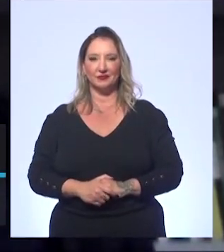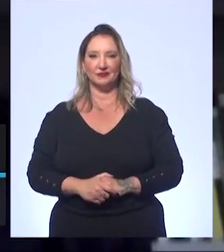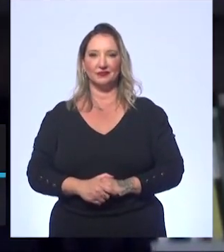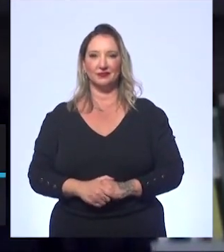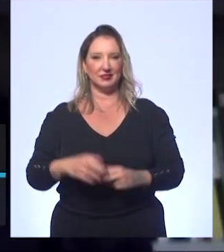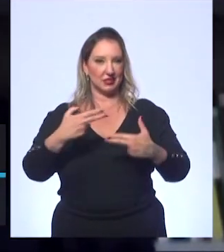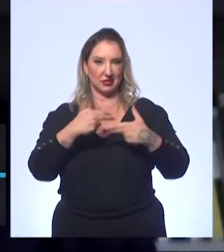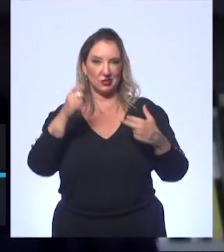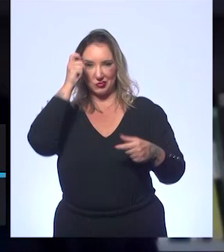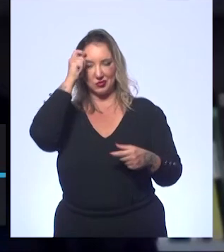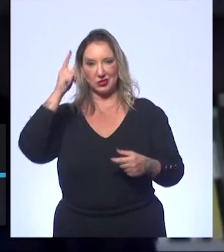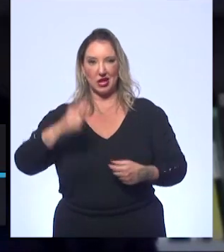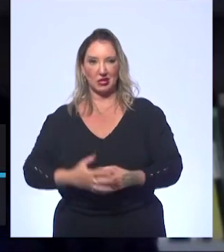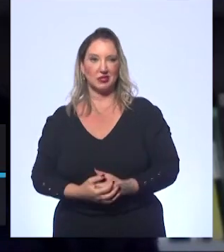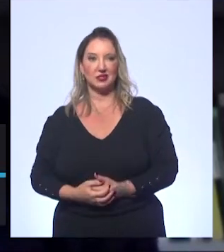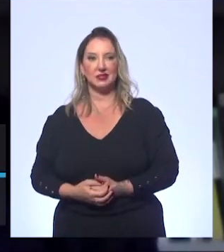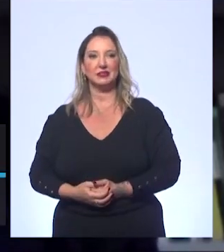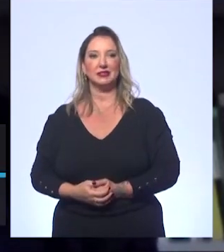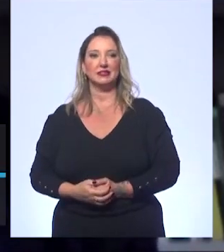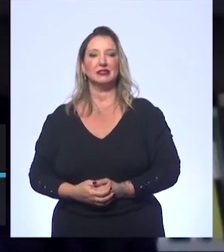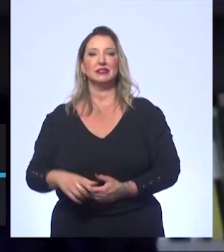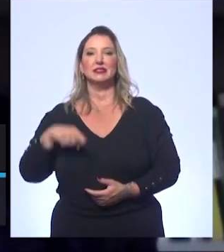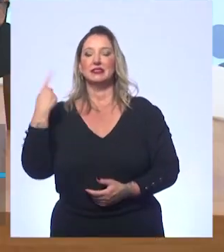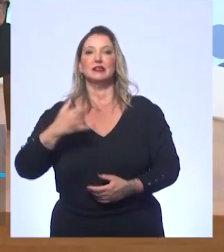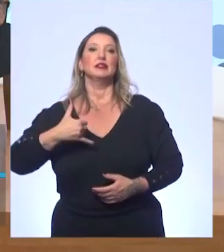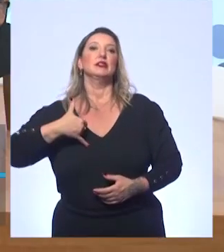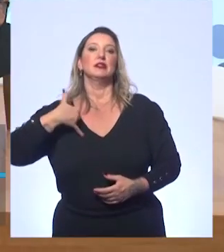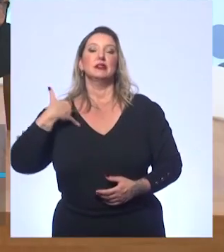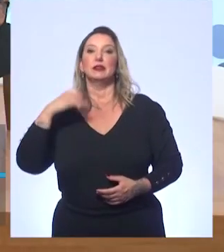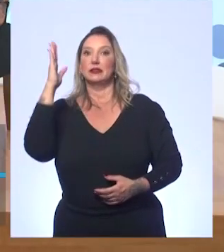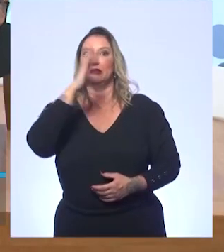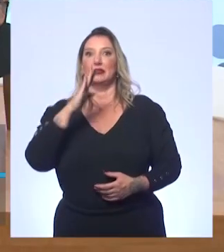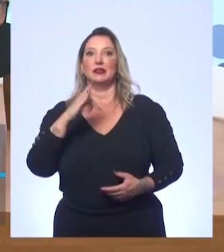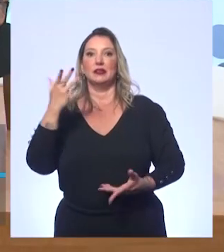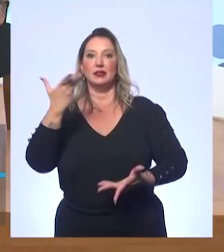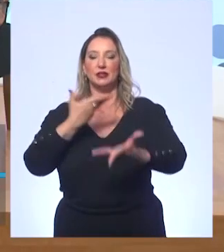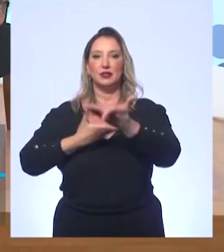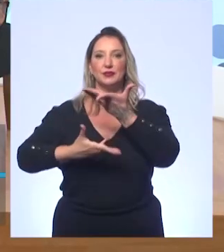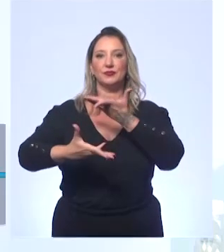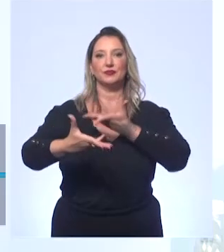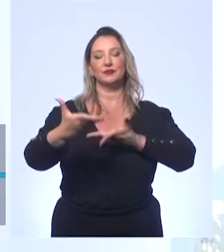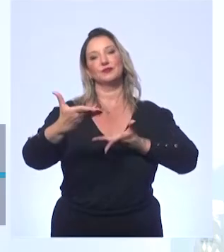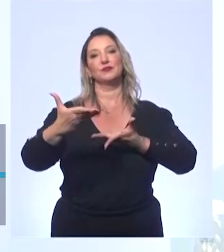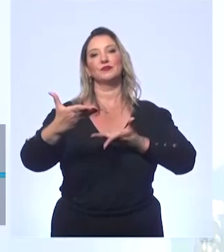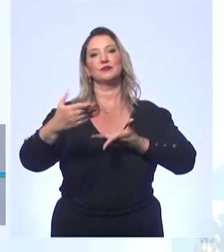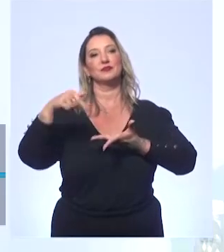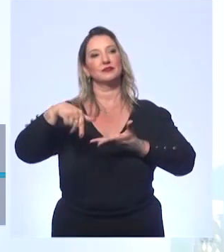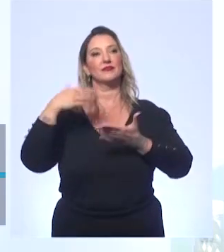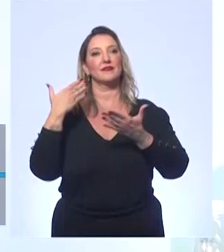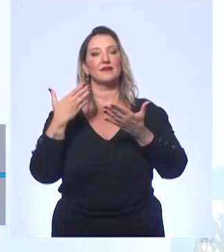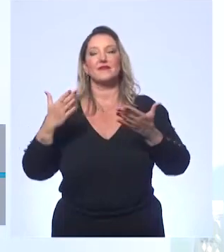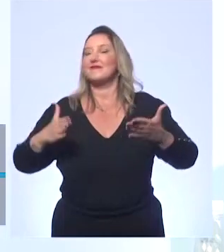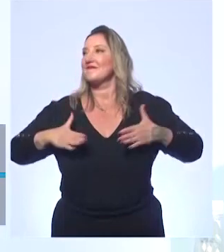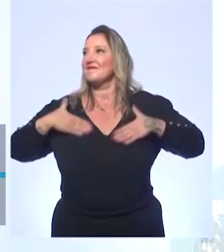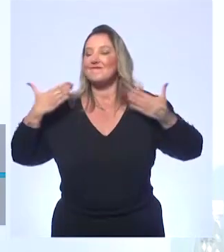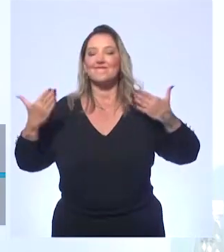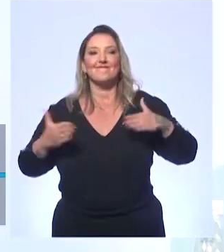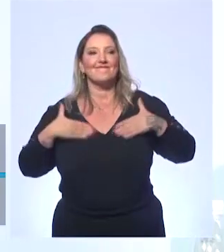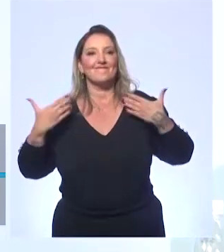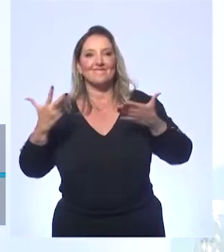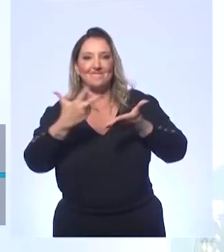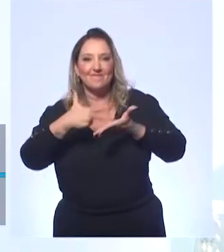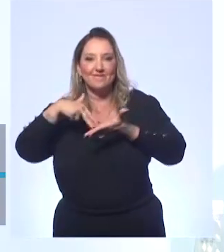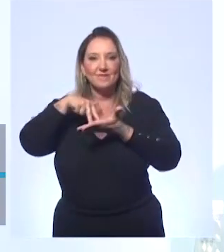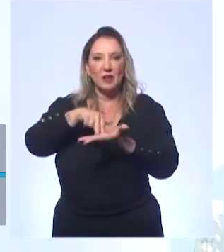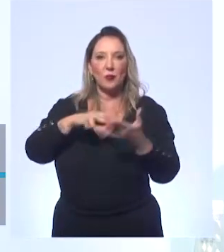desses elementos culturais. E nós temos muito orgulho no Brasil de compartilhar essa alegria, essa resistência,